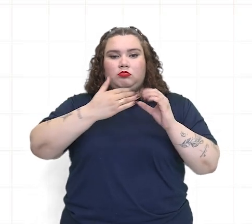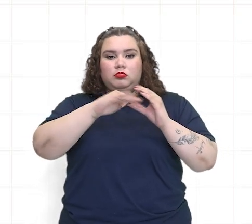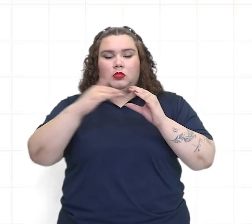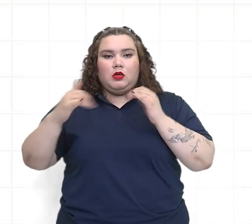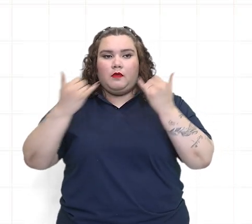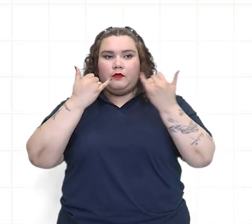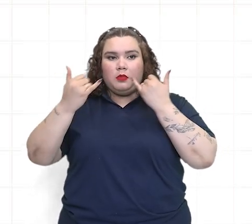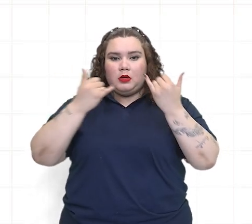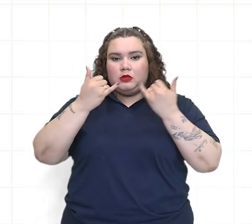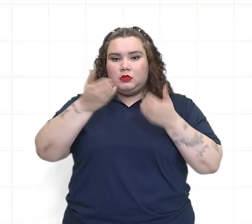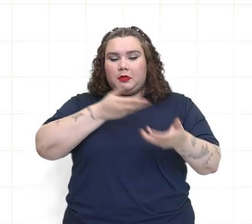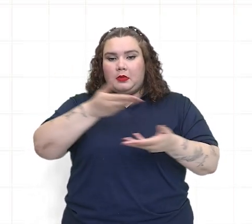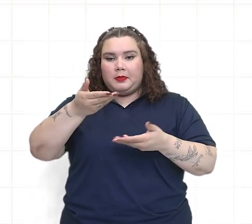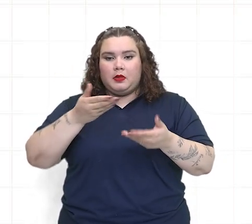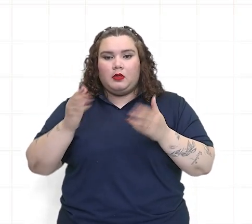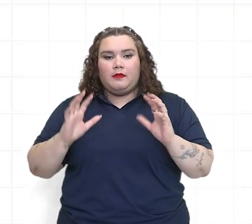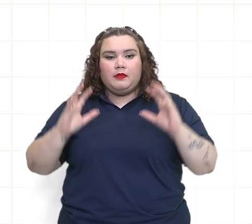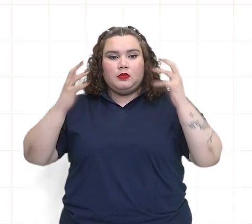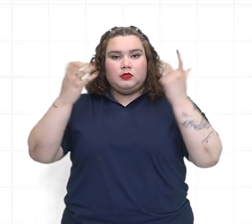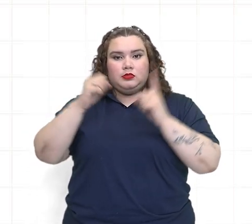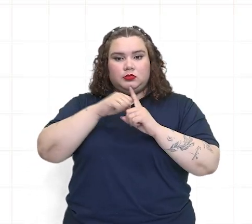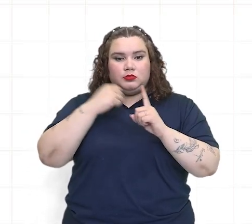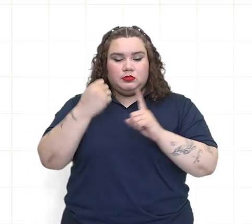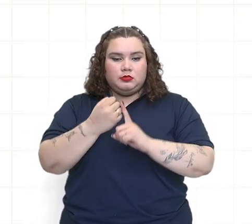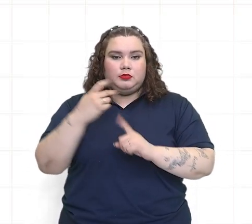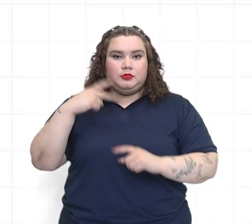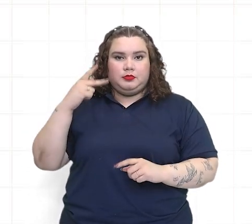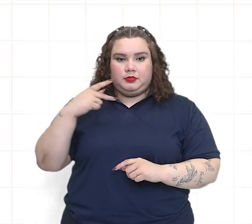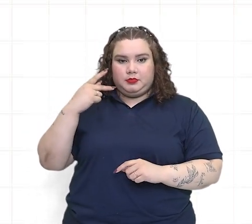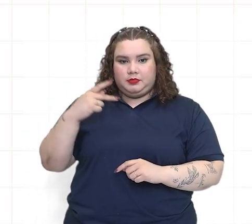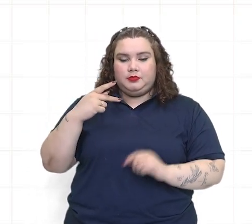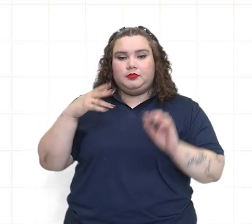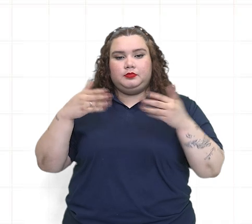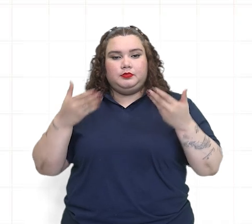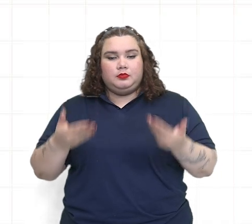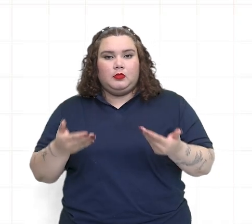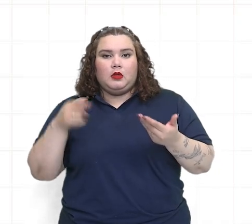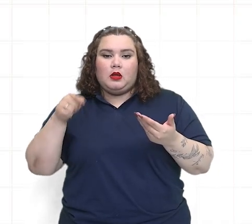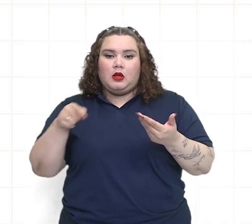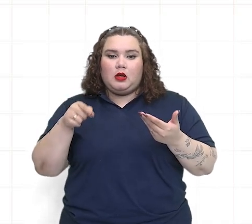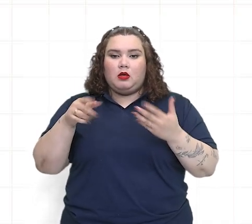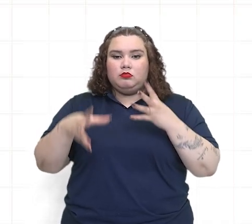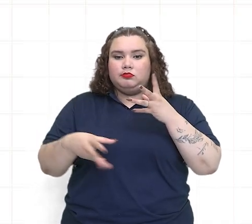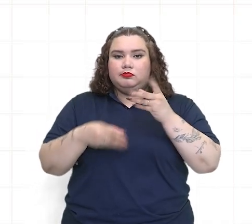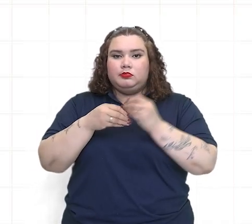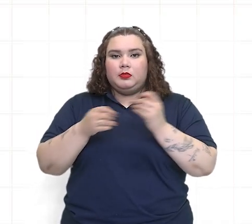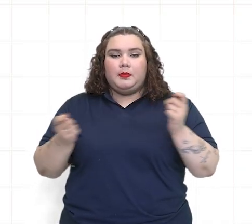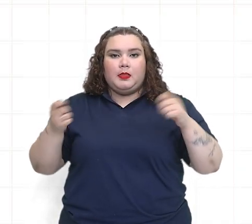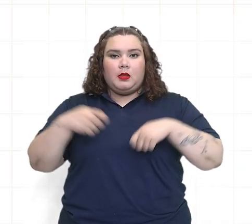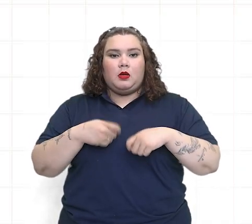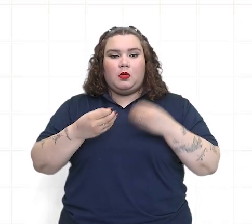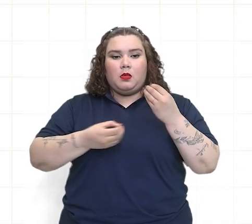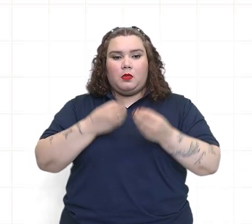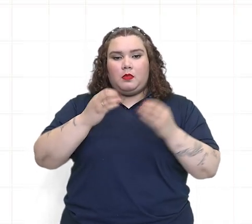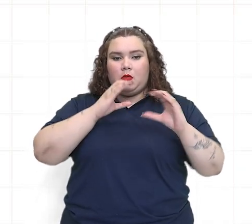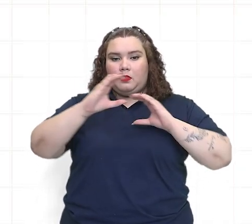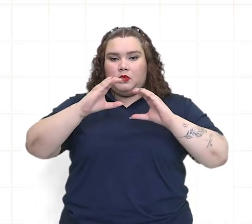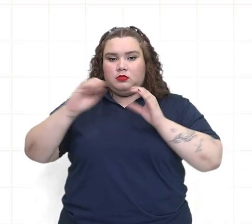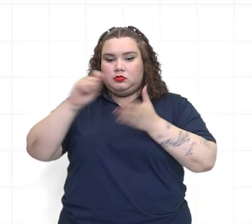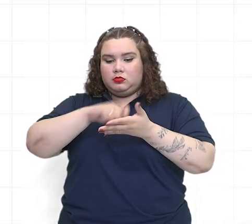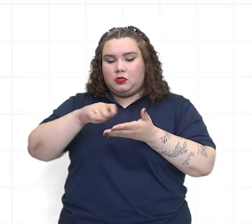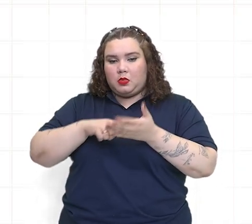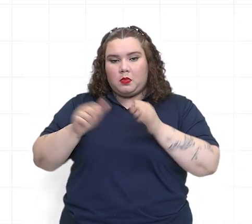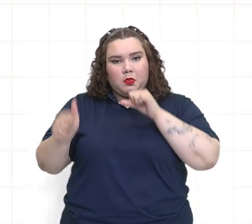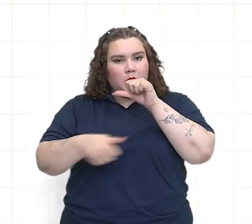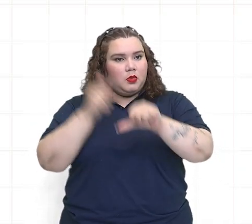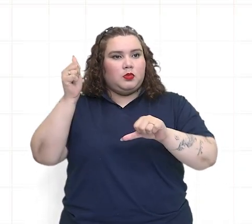compartilhar informações importantes sobre eventos sociais e políticos. Essa contribuição para a comunicação